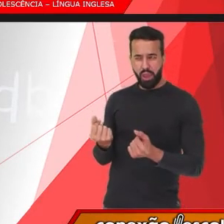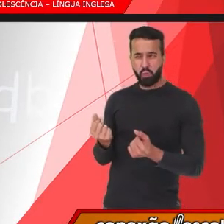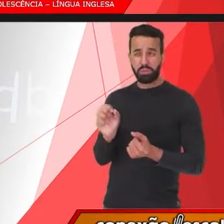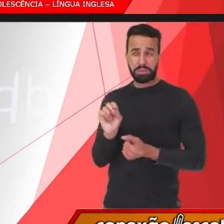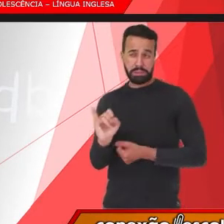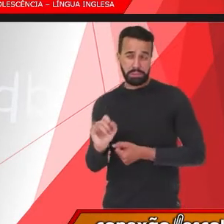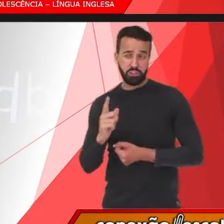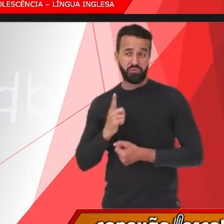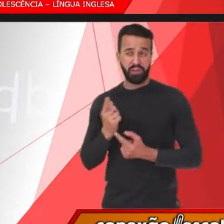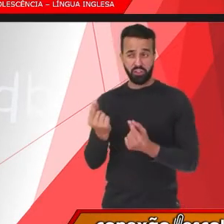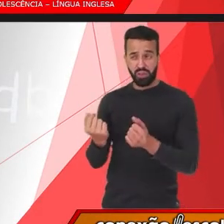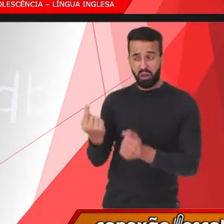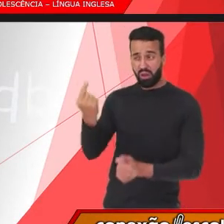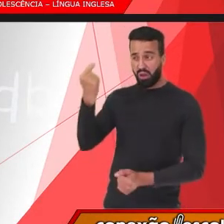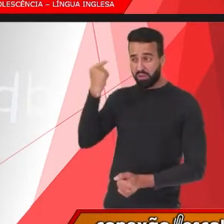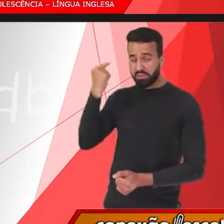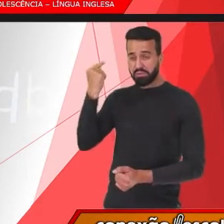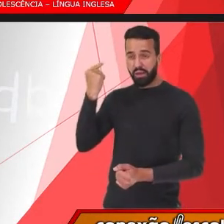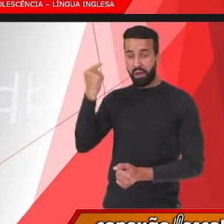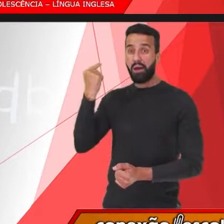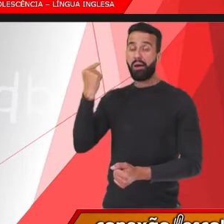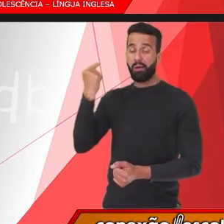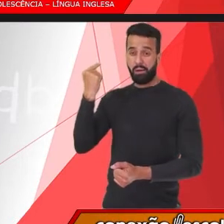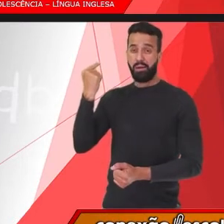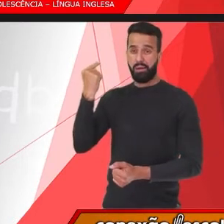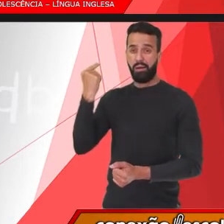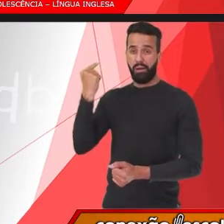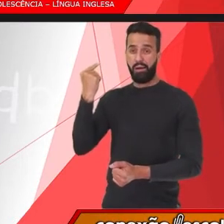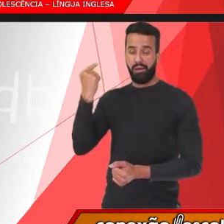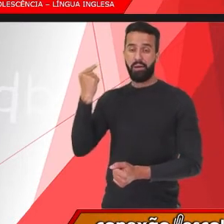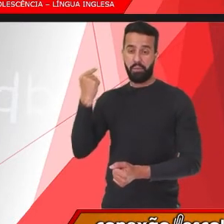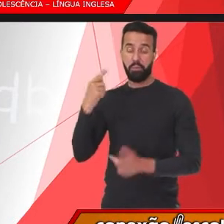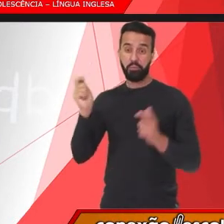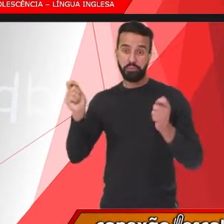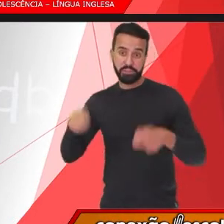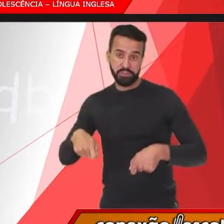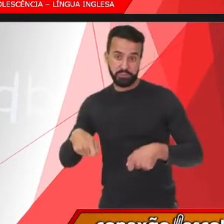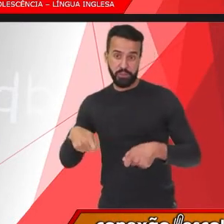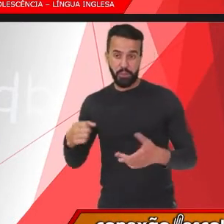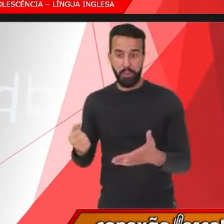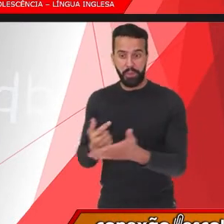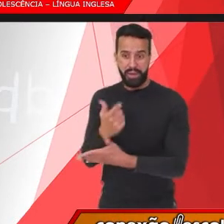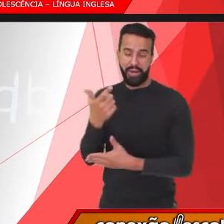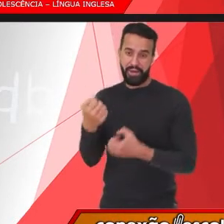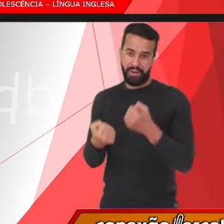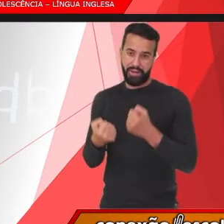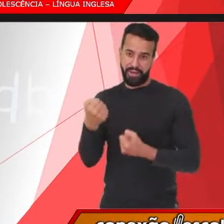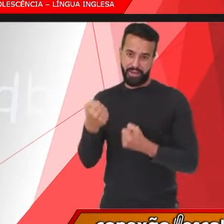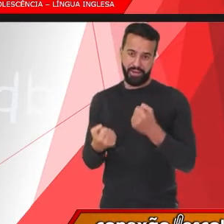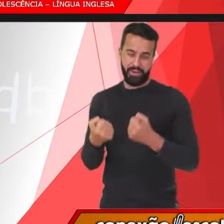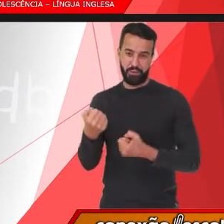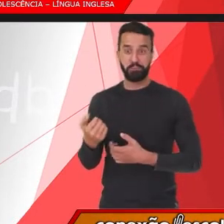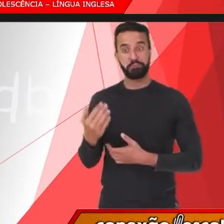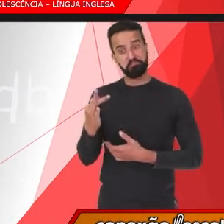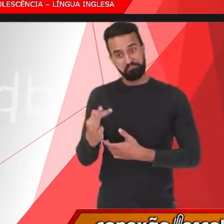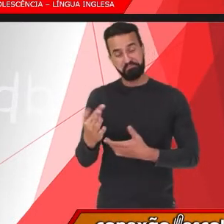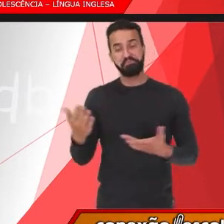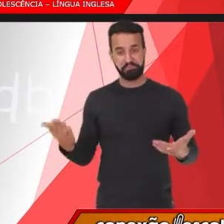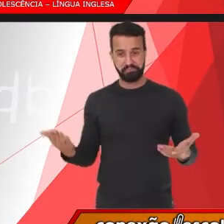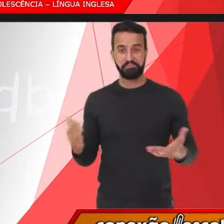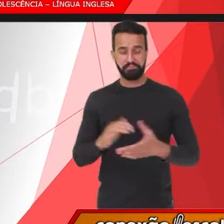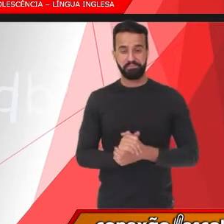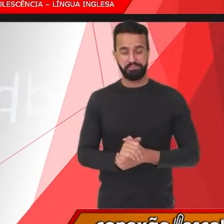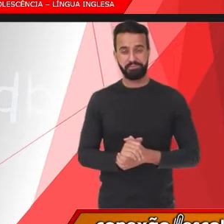se algo tivesse acontecido, ou se você tivesse algo, alguma coisa poderia ter acontecido ou